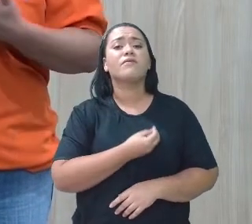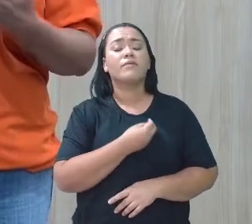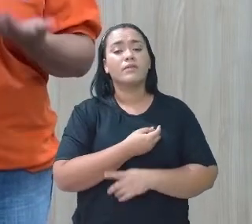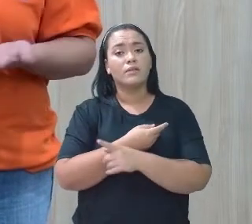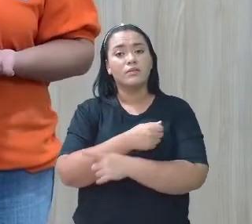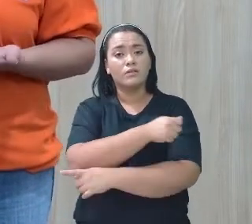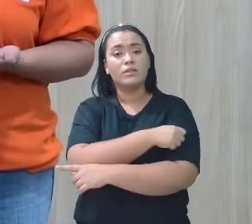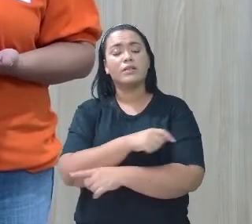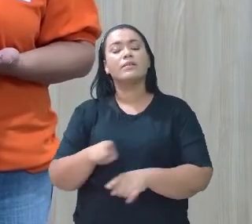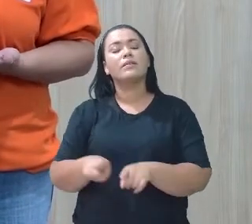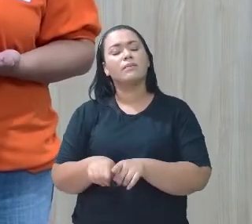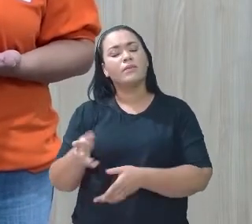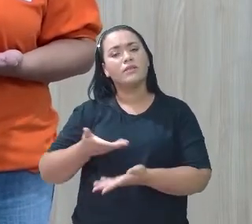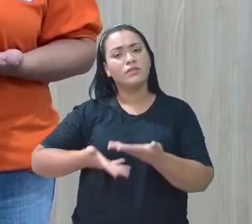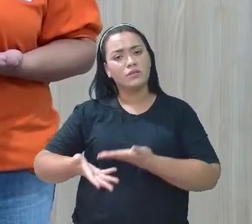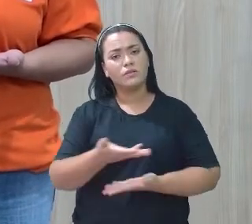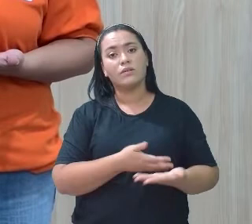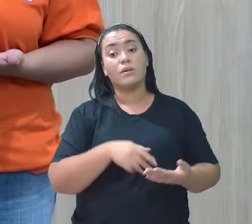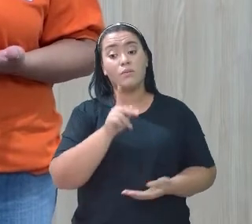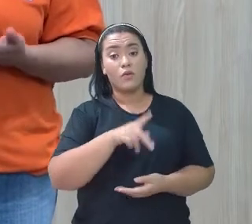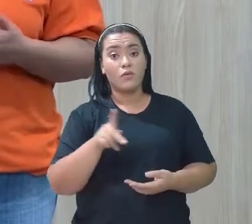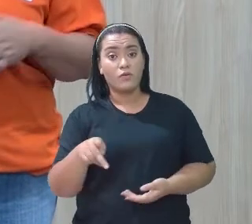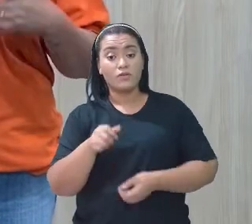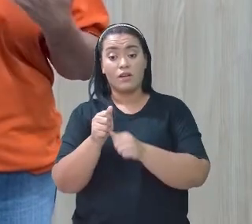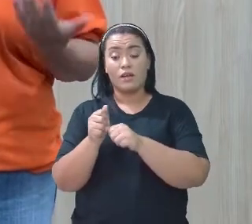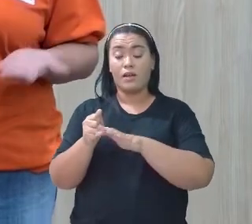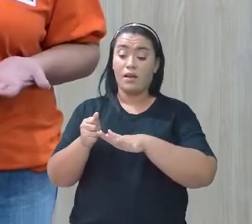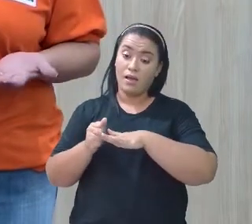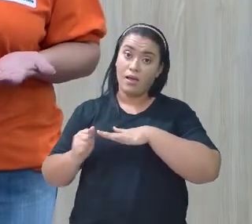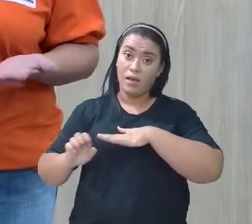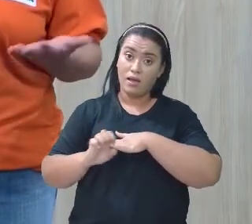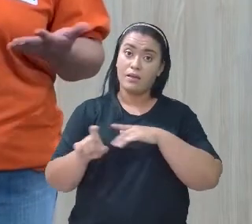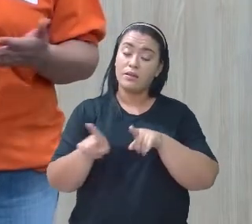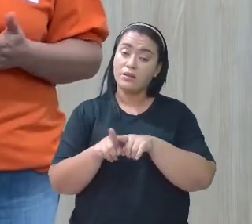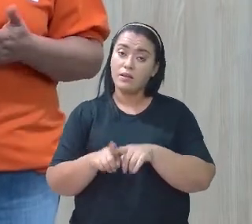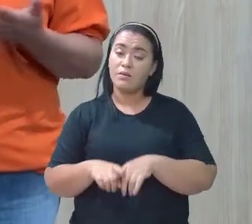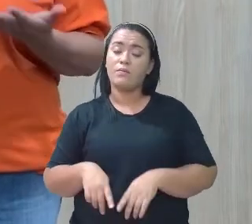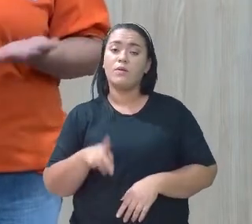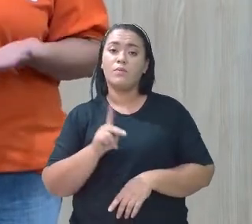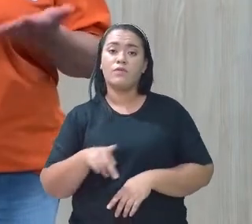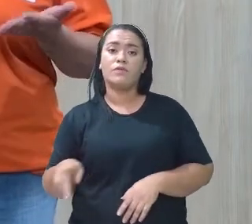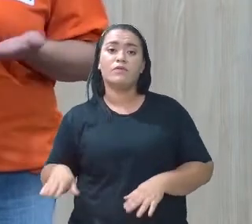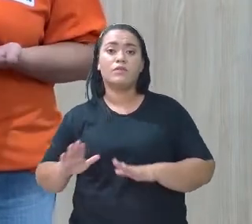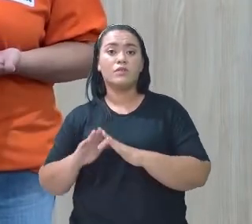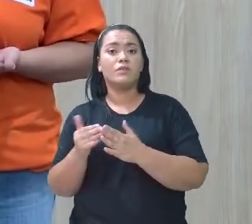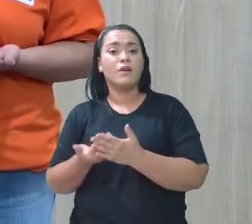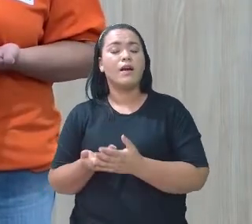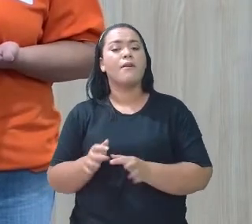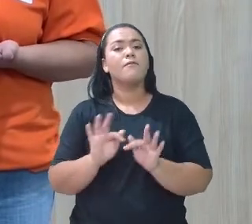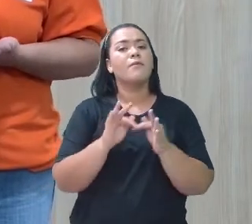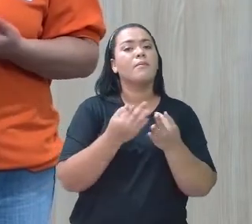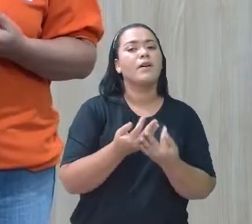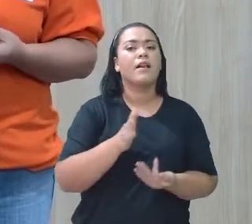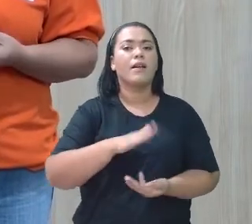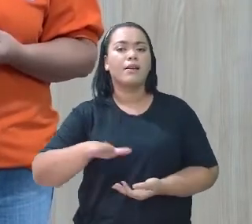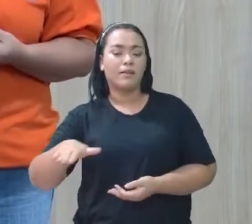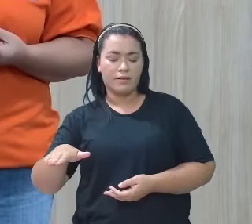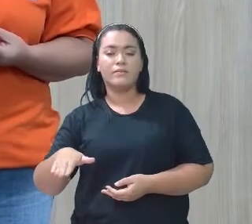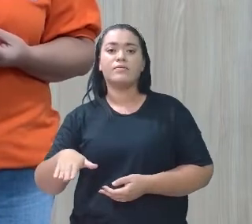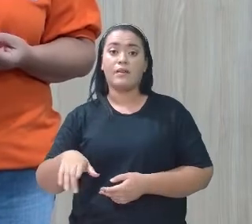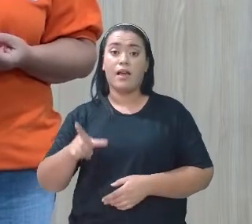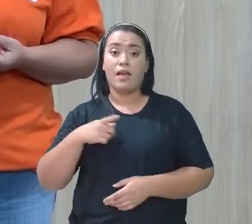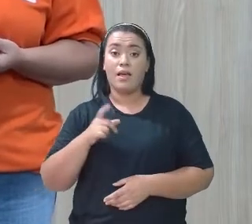estudante e a interação, tanto com o professor do AE, o professor da sala de aula, com a família, com as crianças. Então,